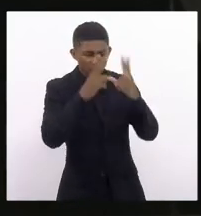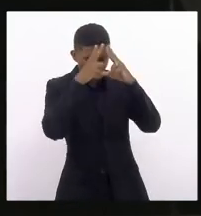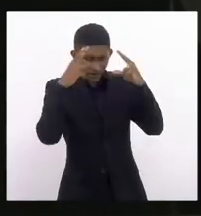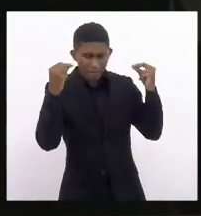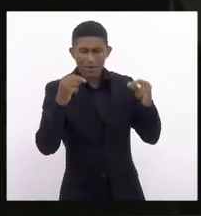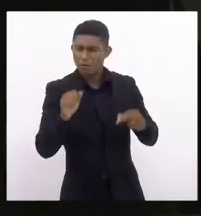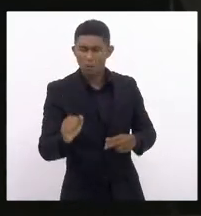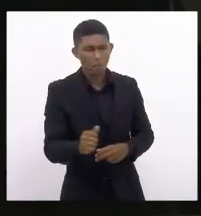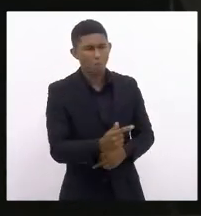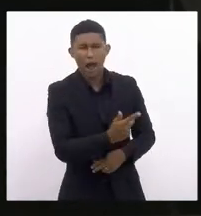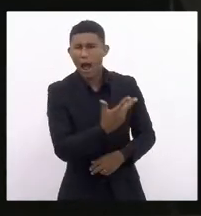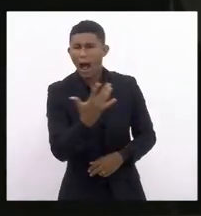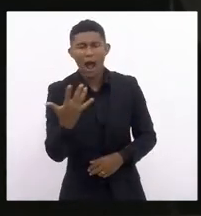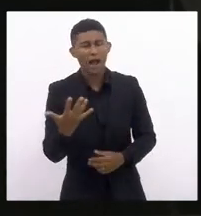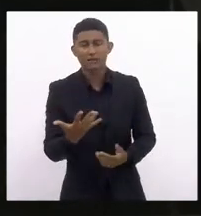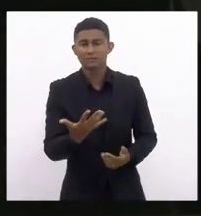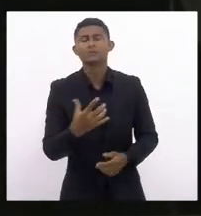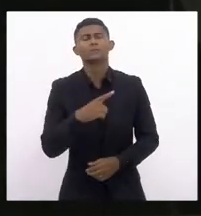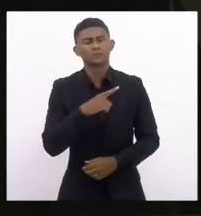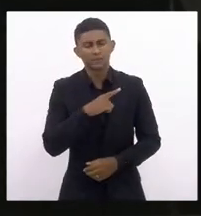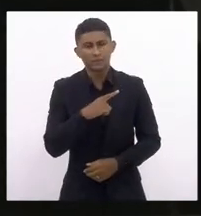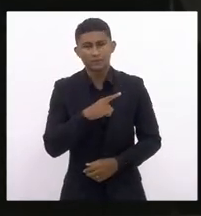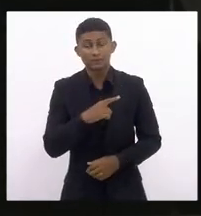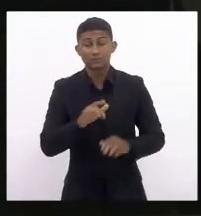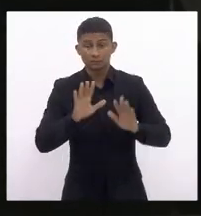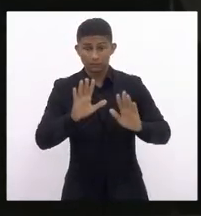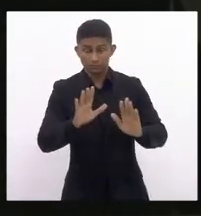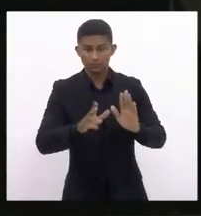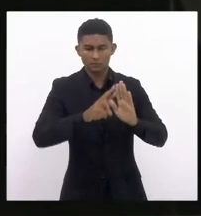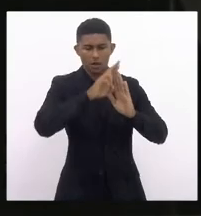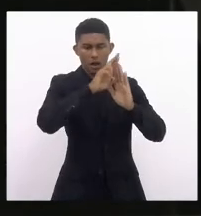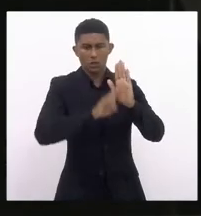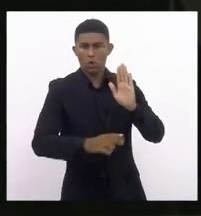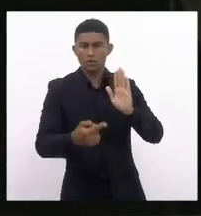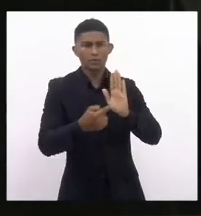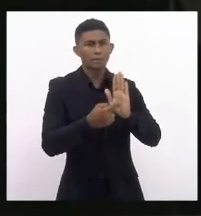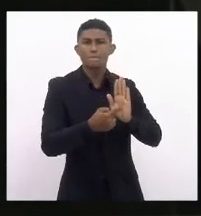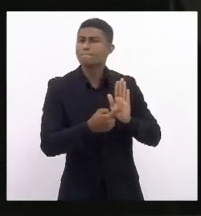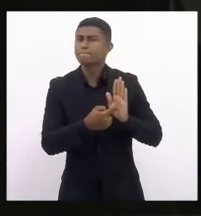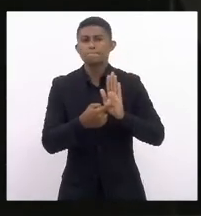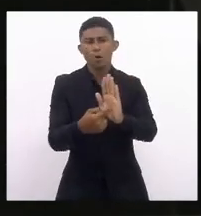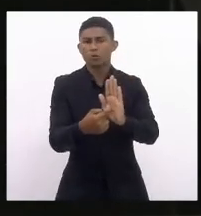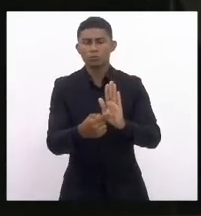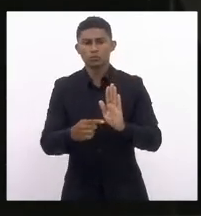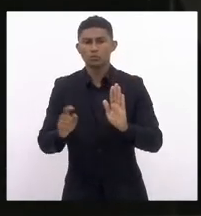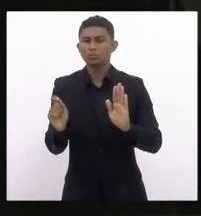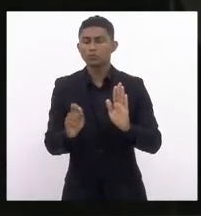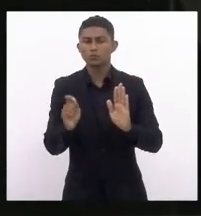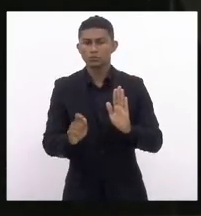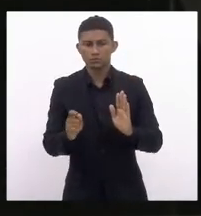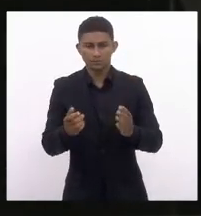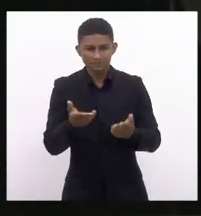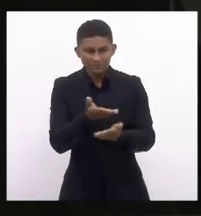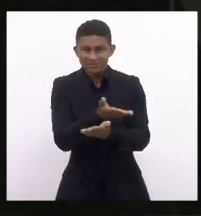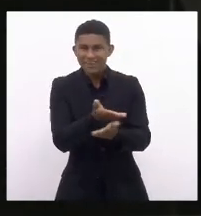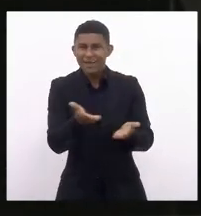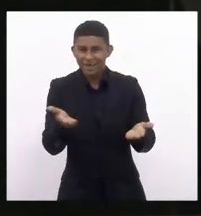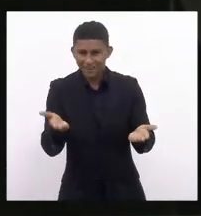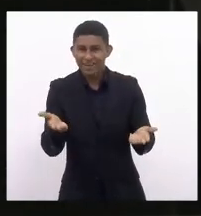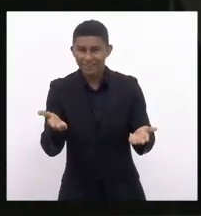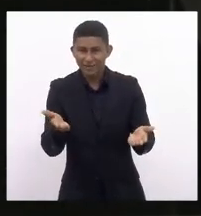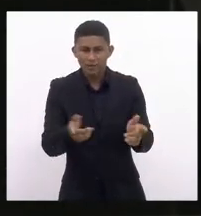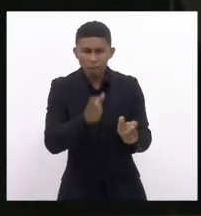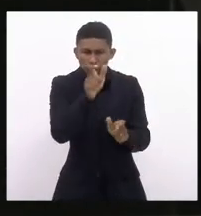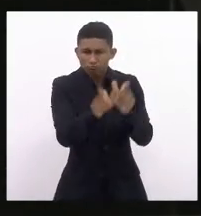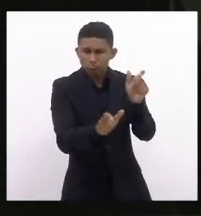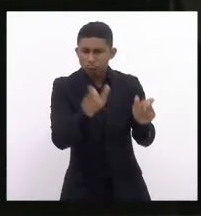Kines mostrou também que esses trabalhadores estão se repetindo no mercado